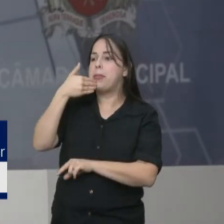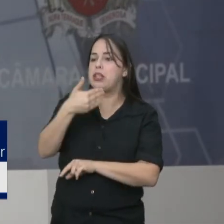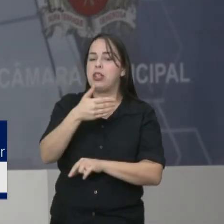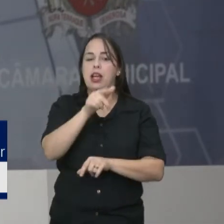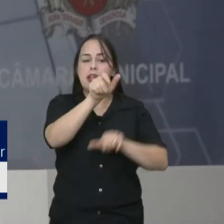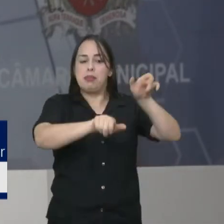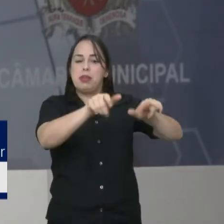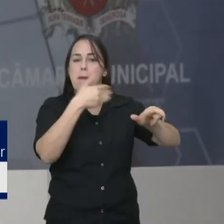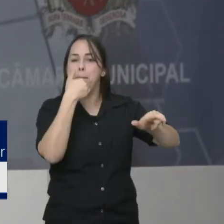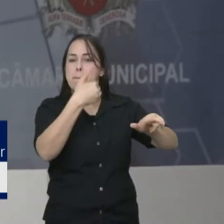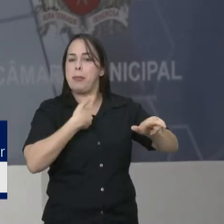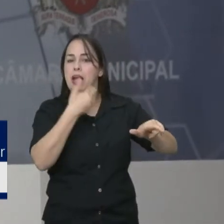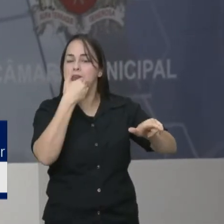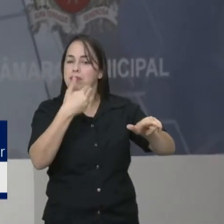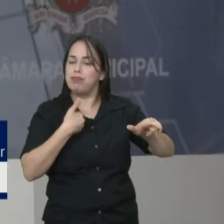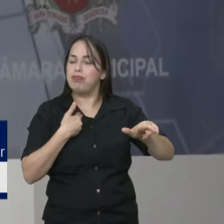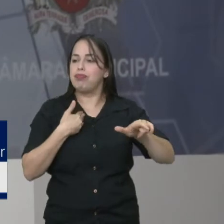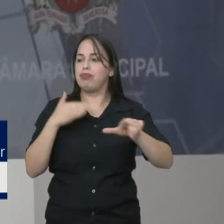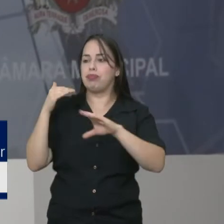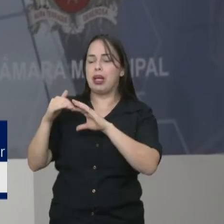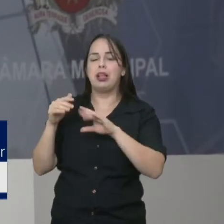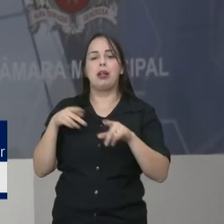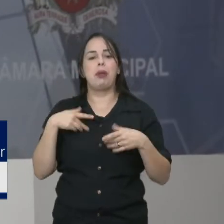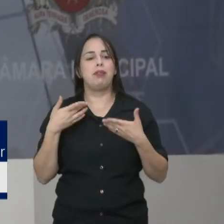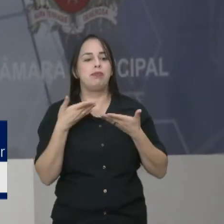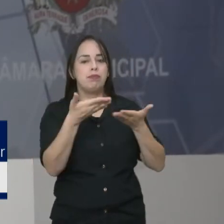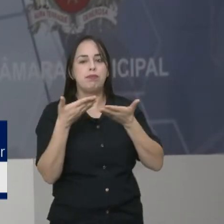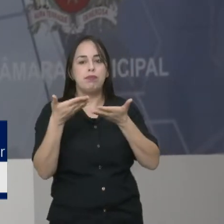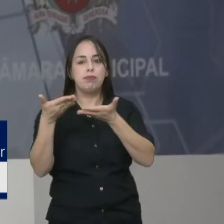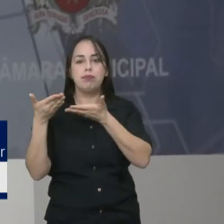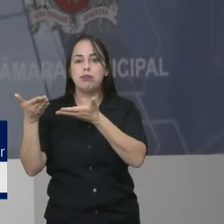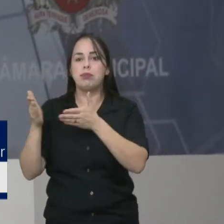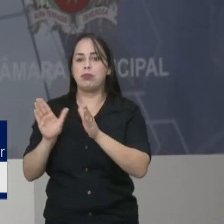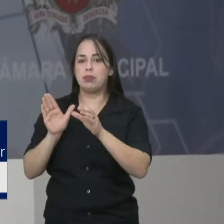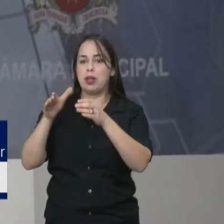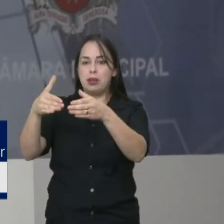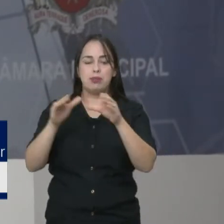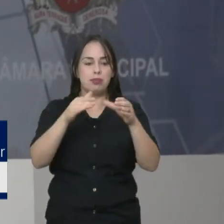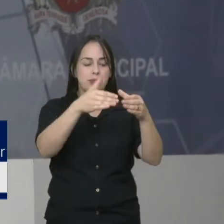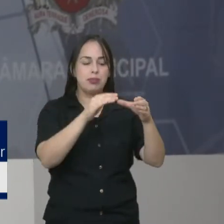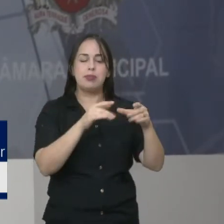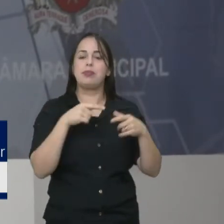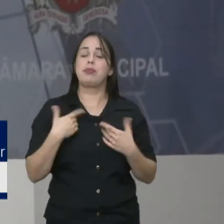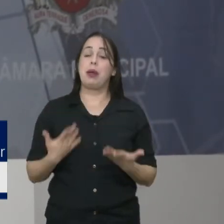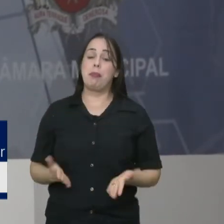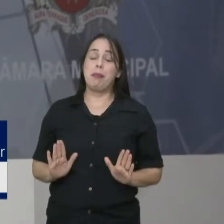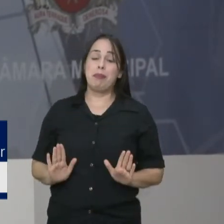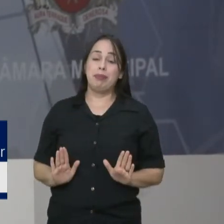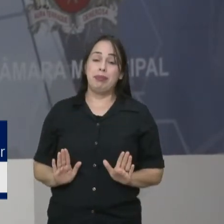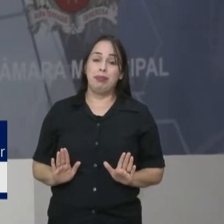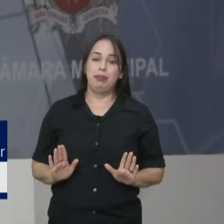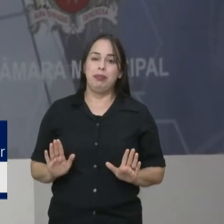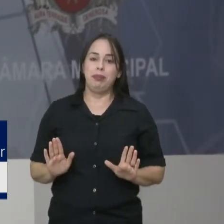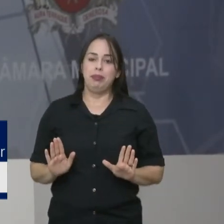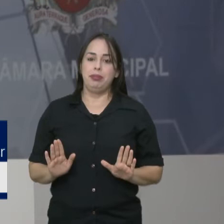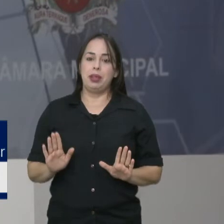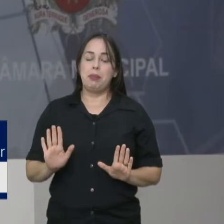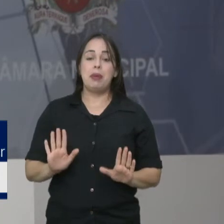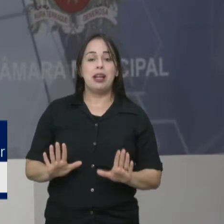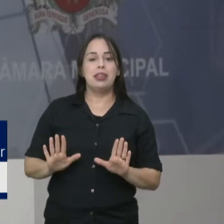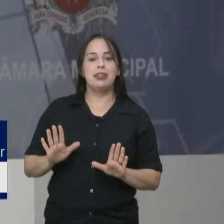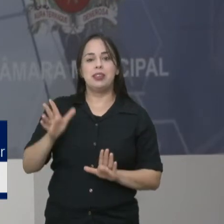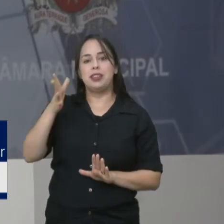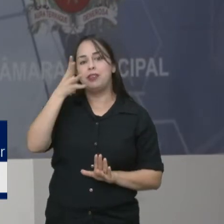dos munícipes, das nossas visitas aos bairros da cidade. Mas muitas das vezes nós esquecemos